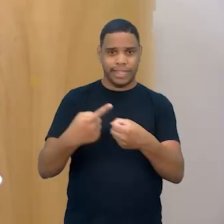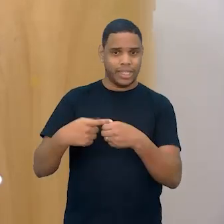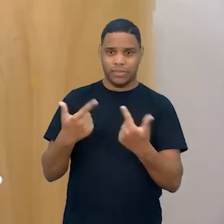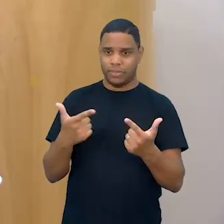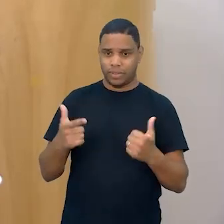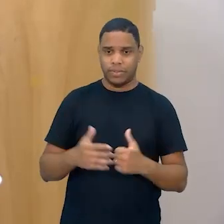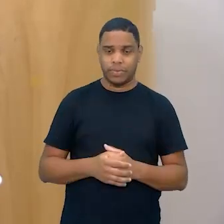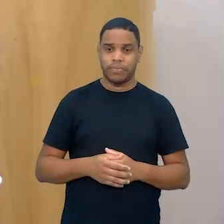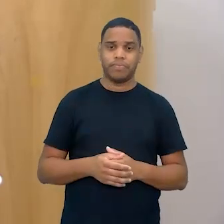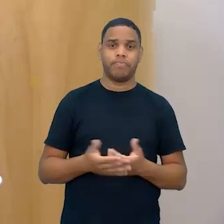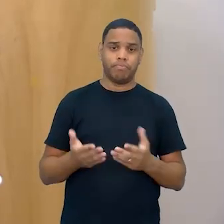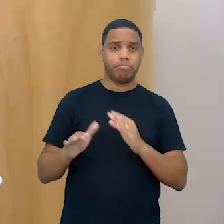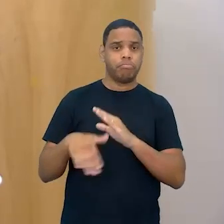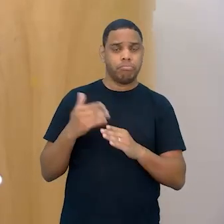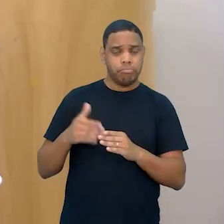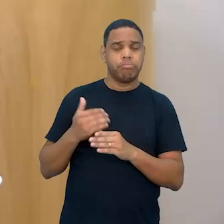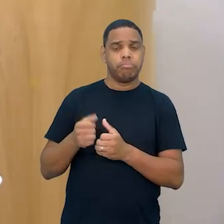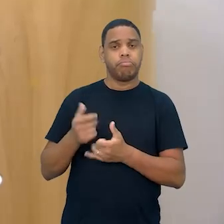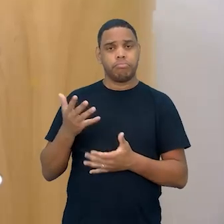E, assim, no geral,